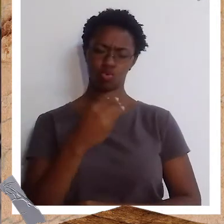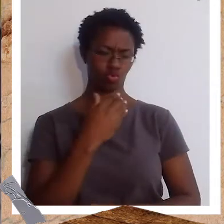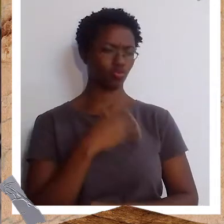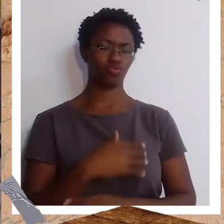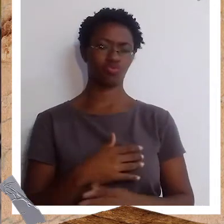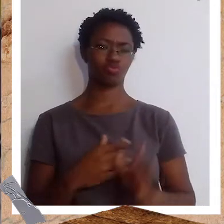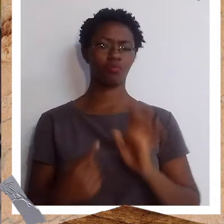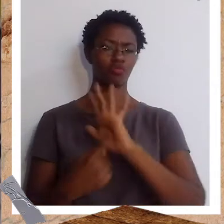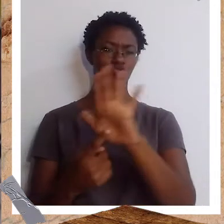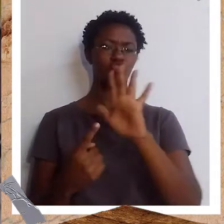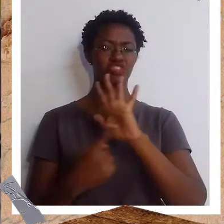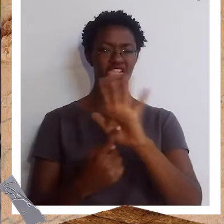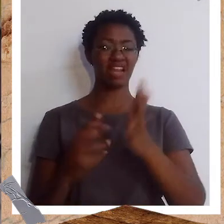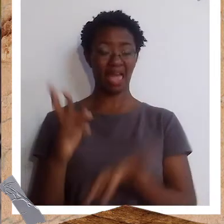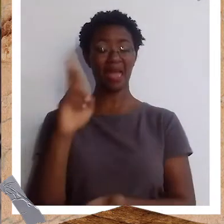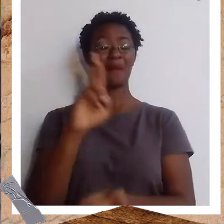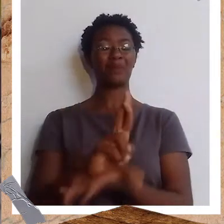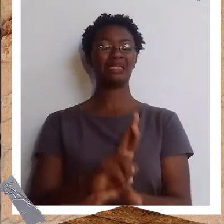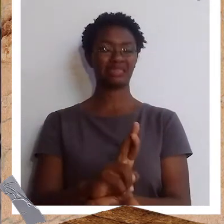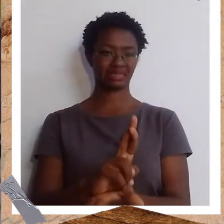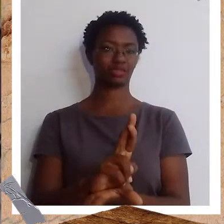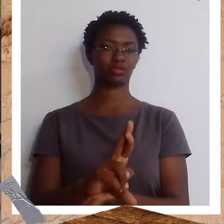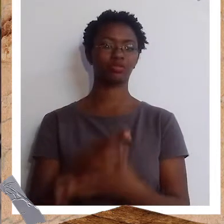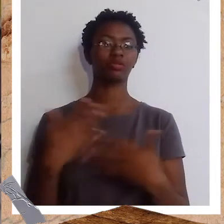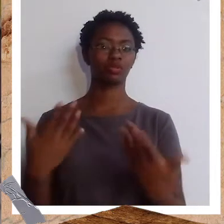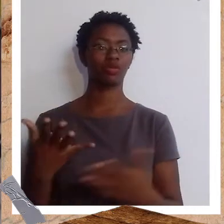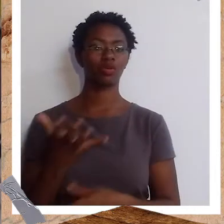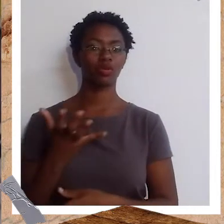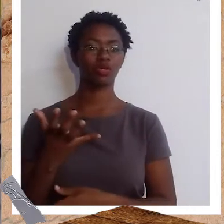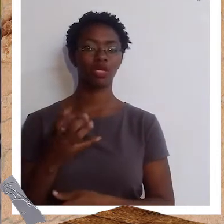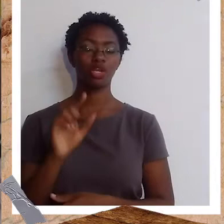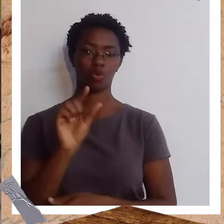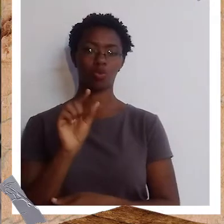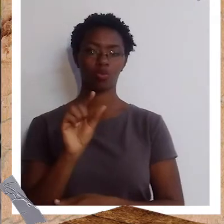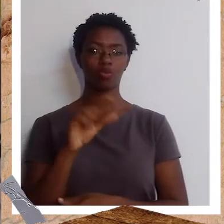protagonizando exposições, né? Então, eu queria um pouco que a gente